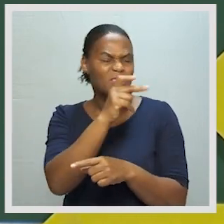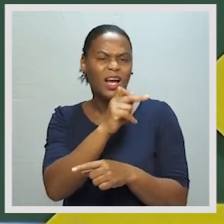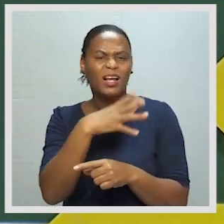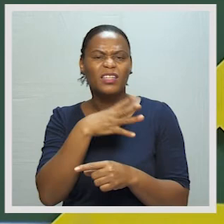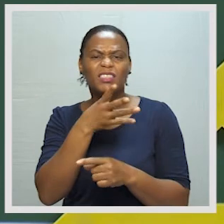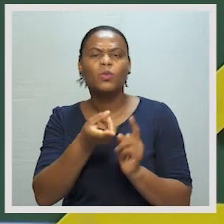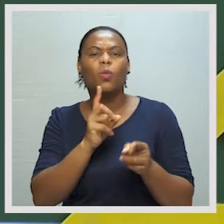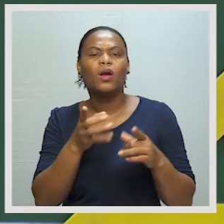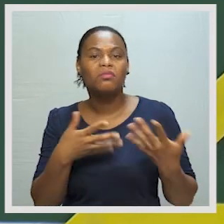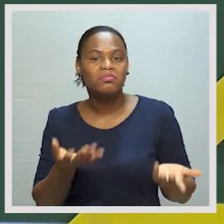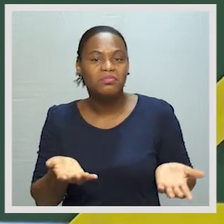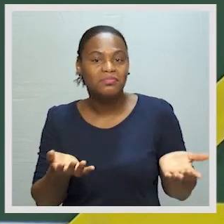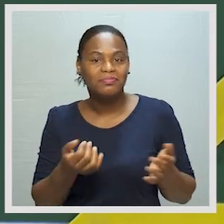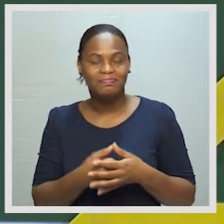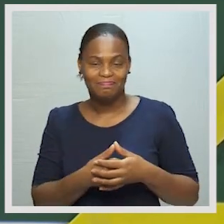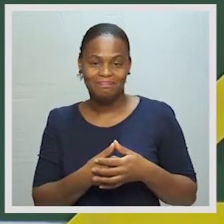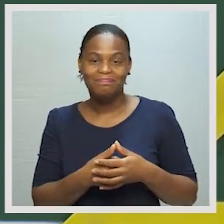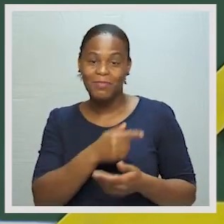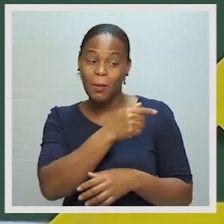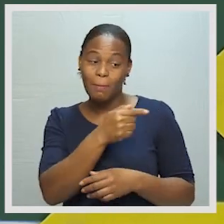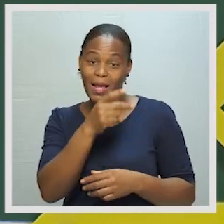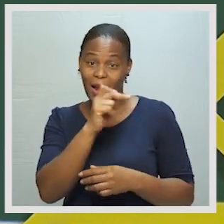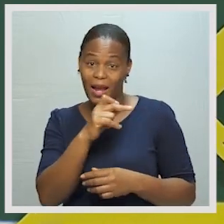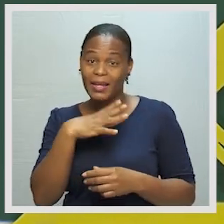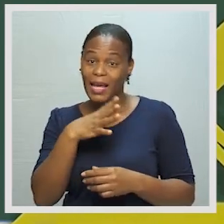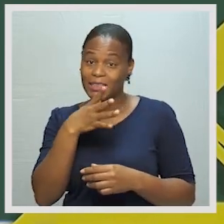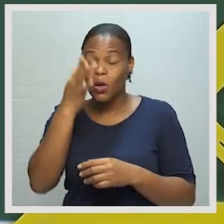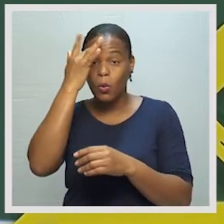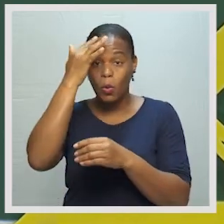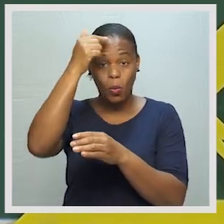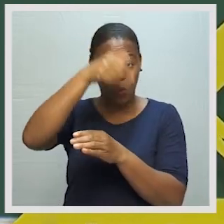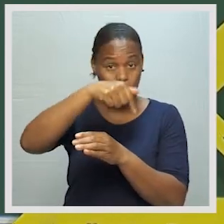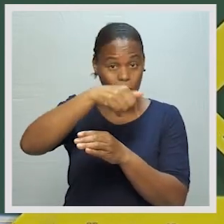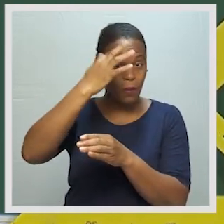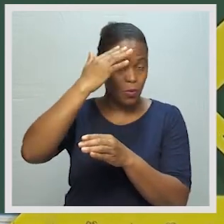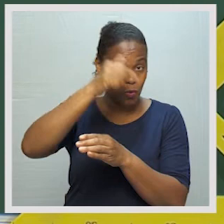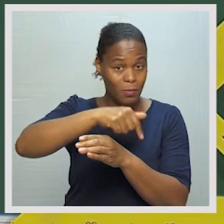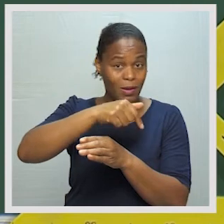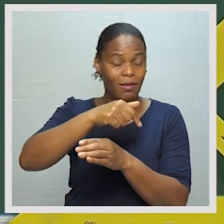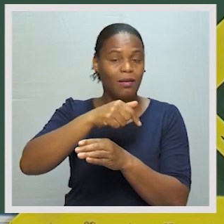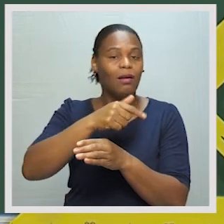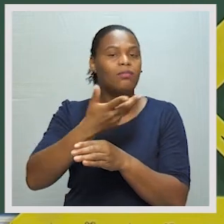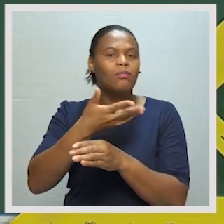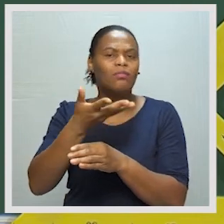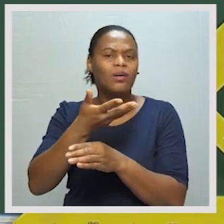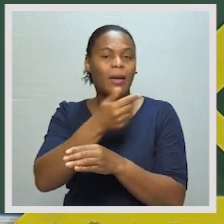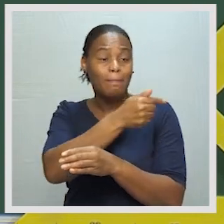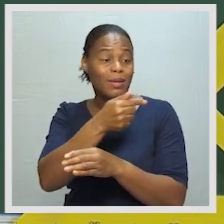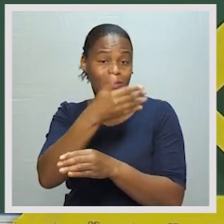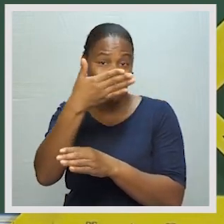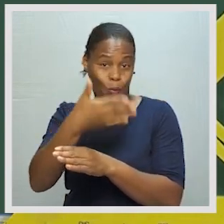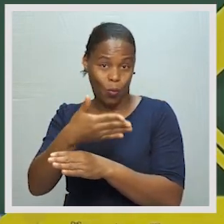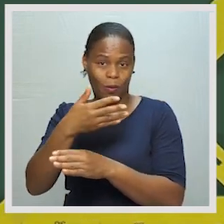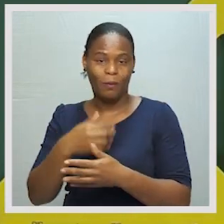que isso significa? Significa que o coeficiente é menos